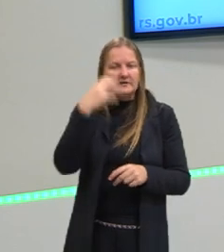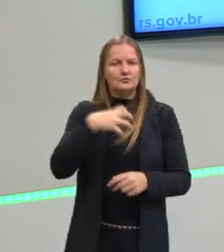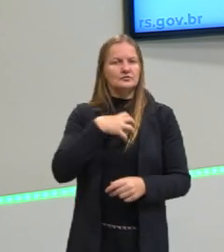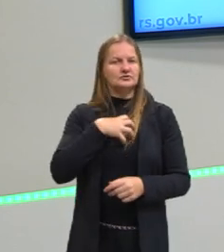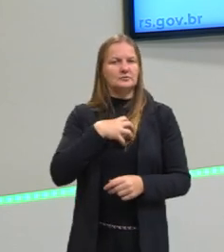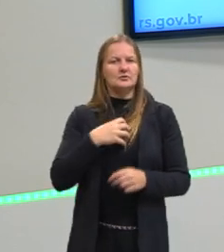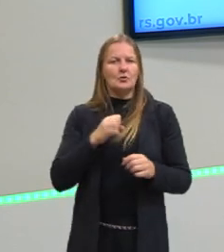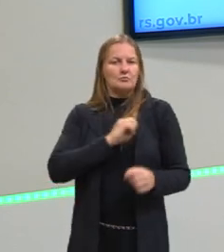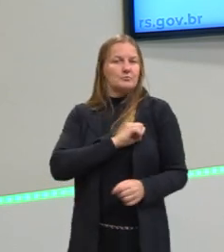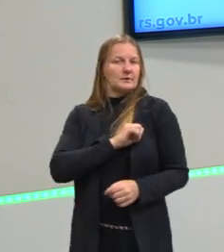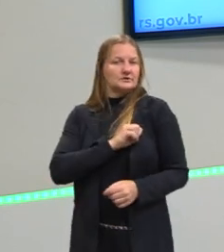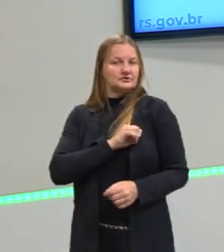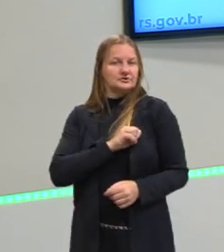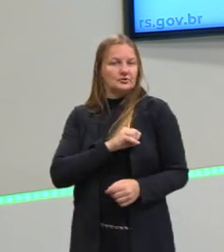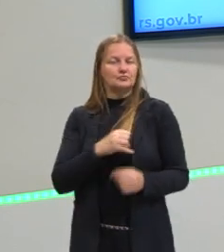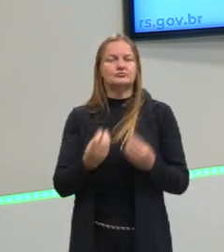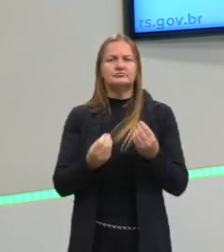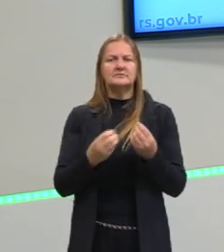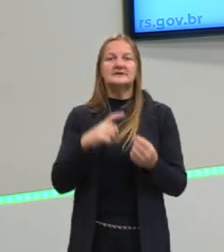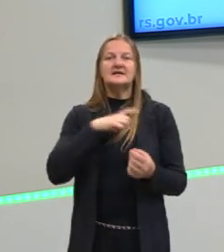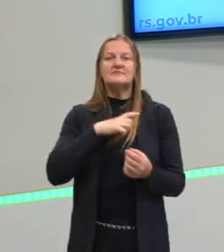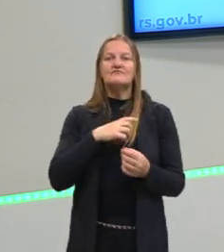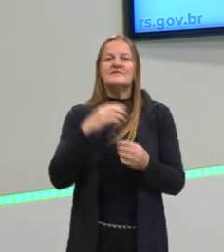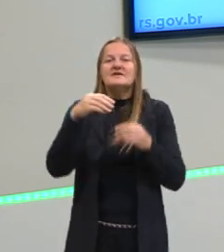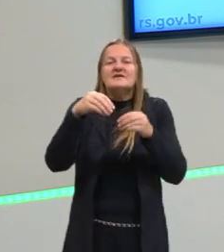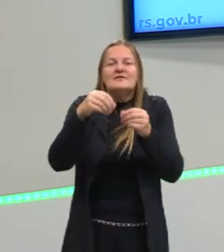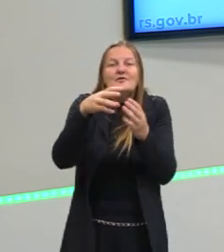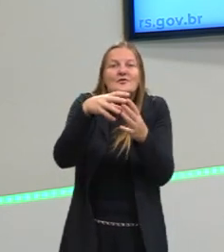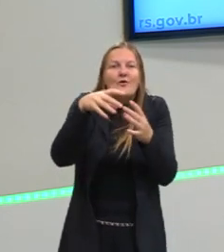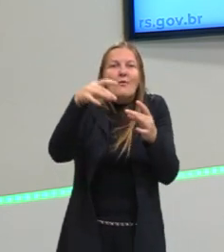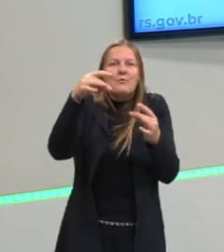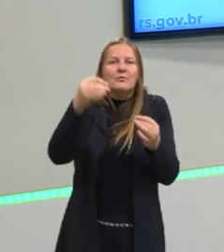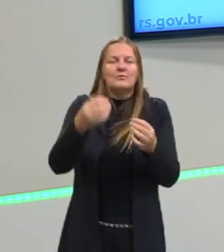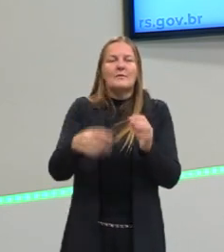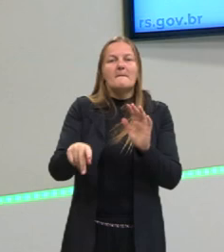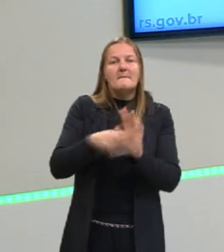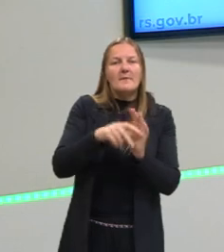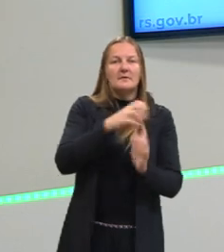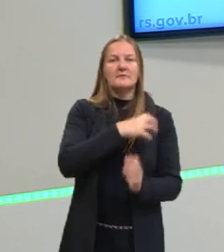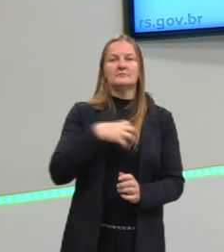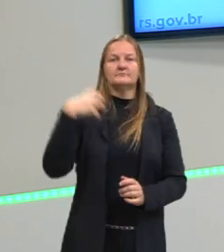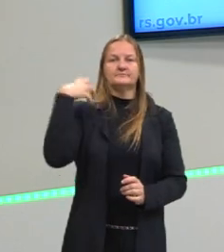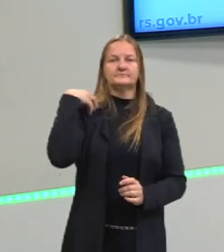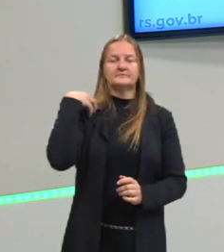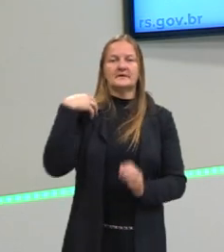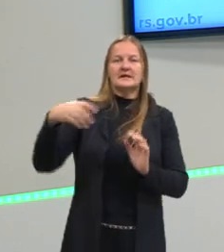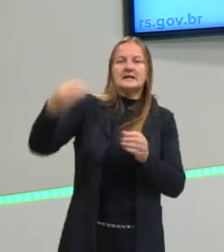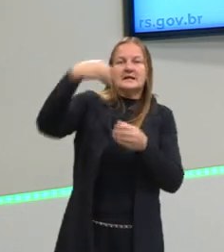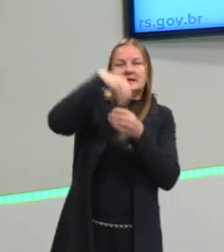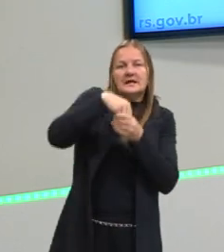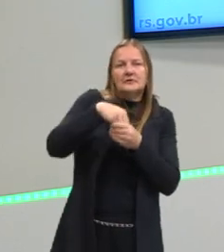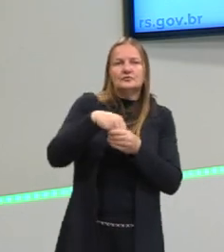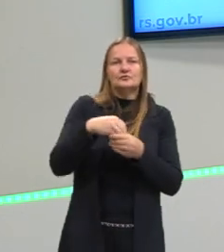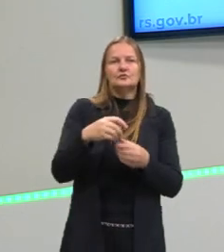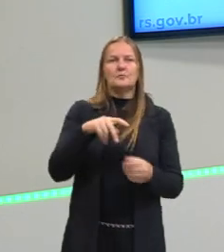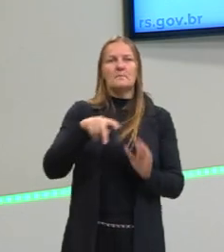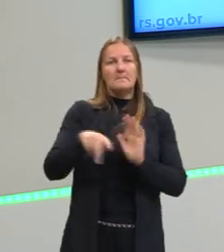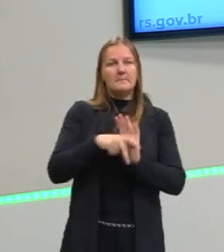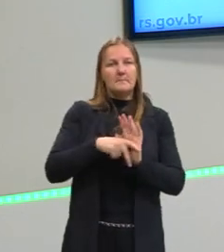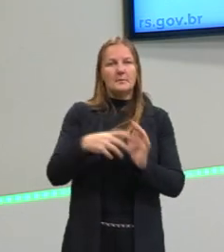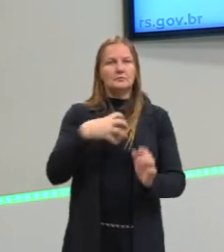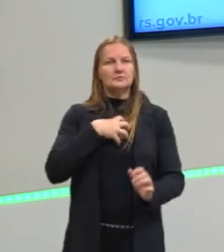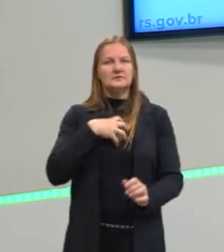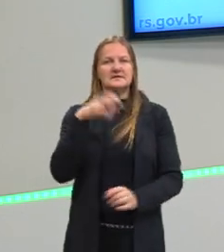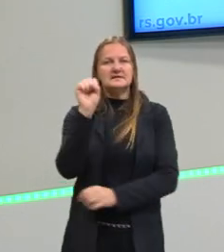sentimentos paixão Então essa é a essência do Aristóteles está no próprio ser humano Então a partir dos Sentidos